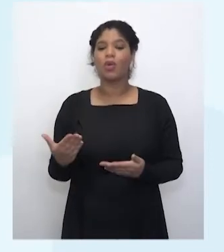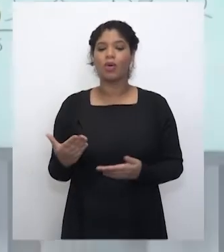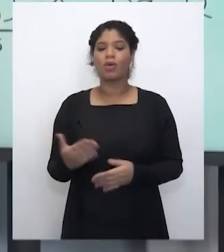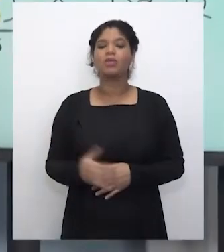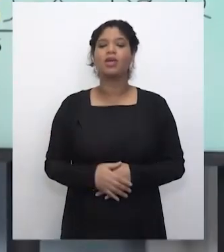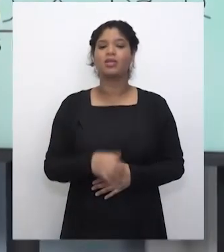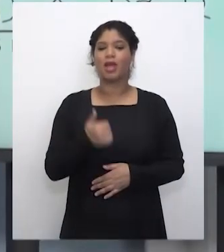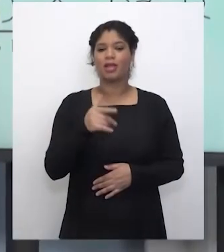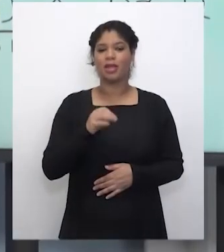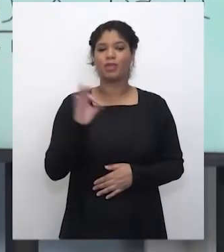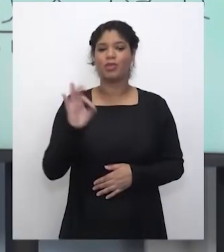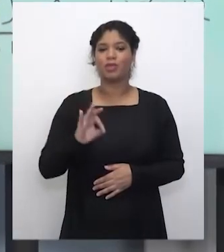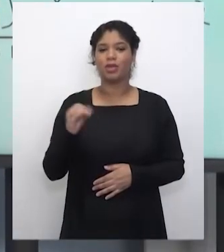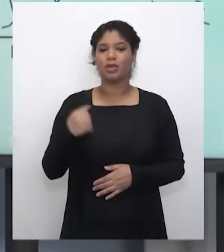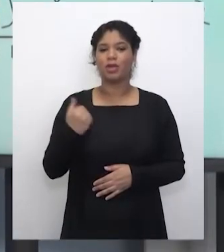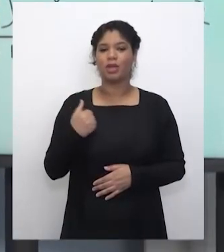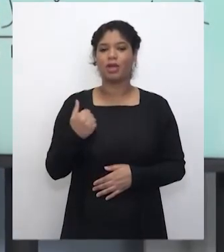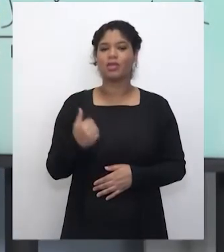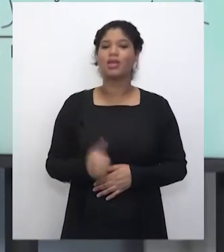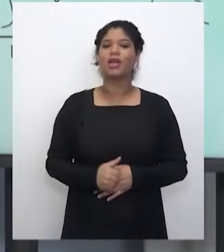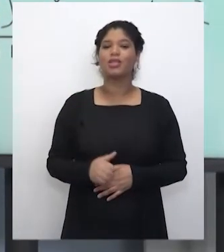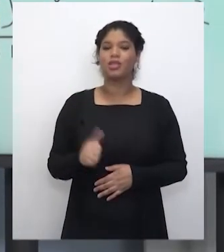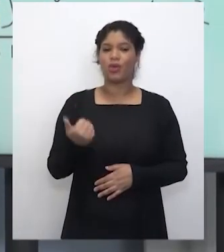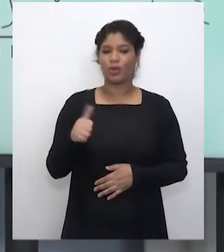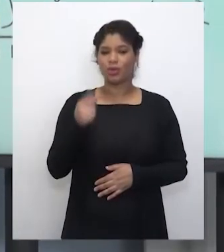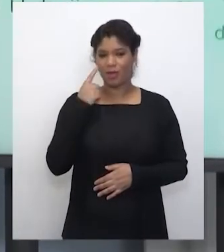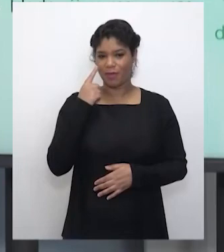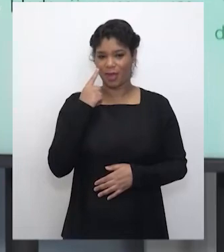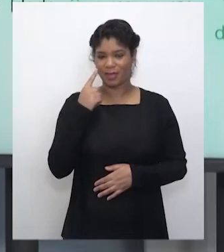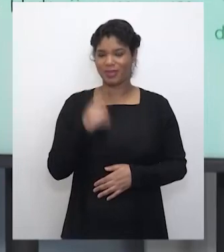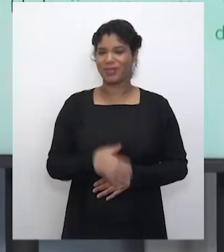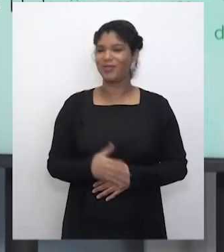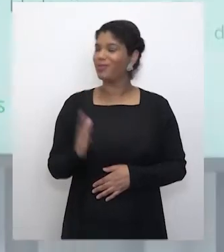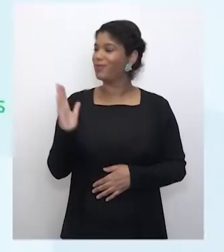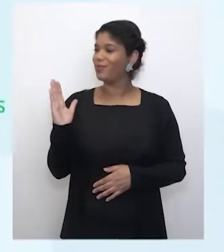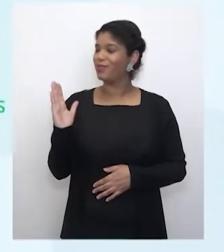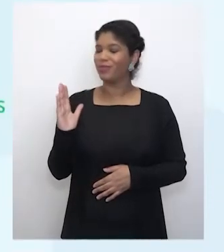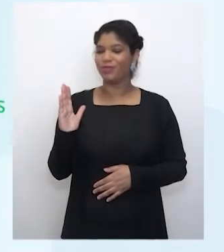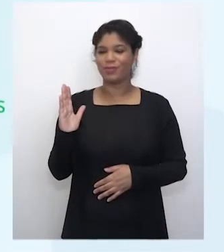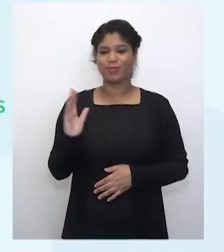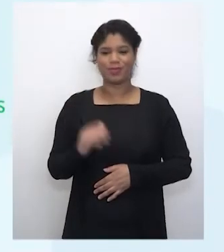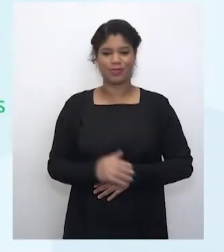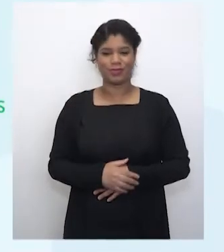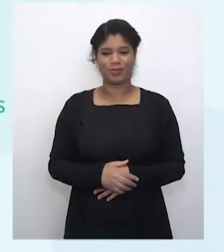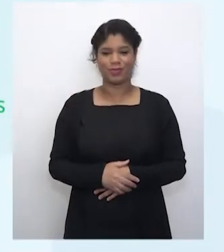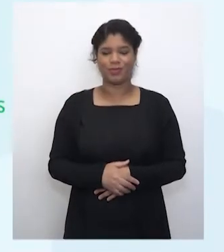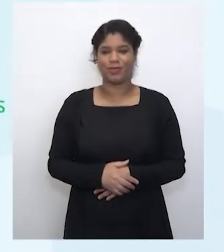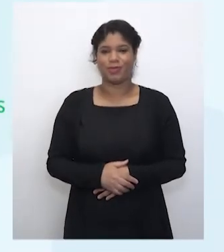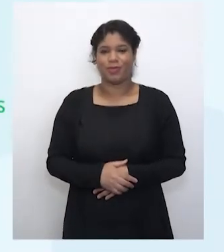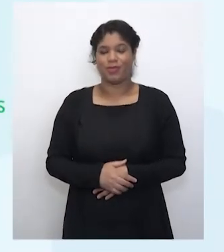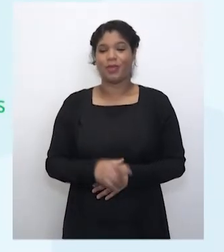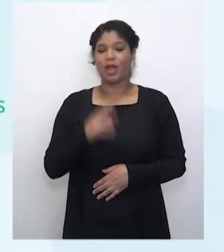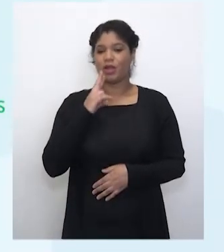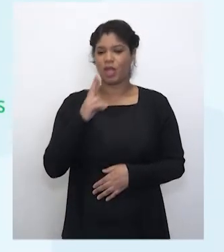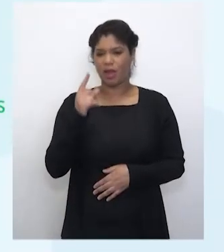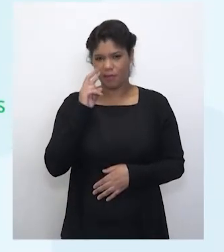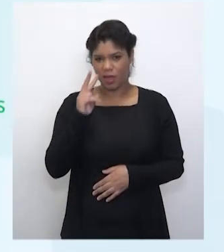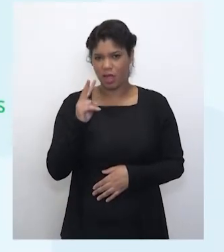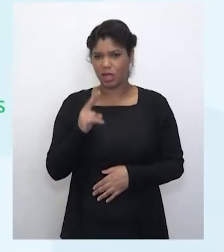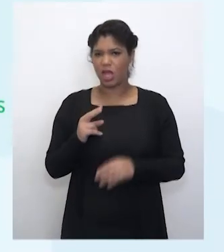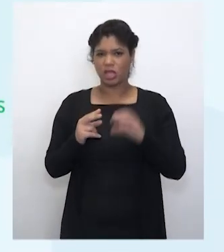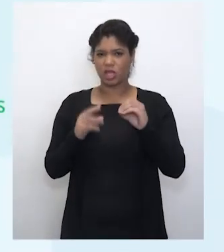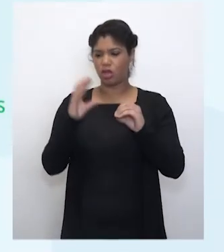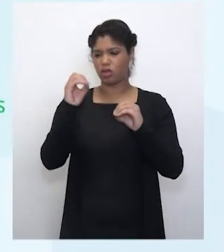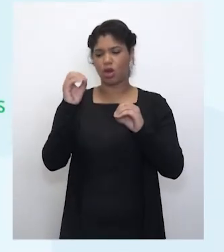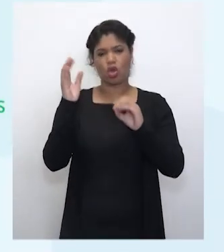são 10% do total. Olha a resolução dessa atividade. Aqui na resolução, eu não cortei os zerinhos, tá